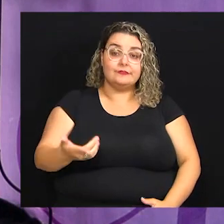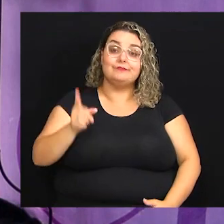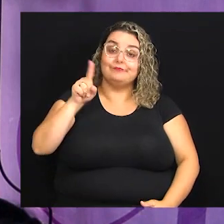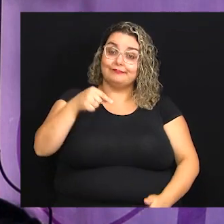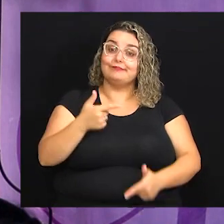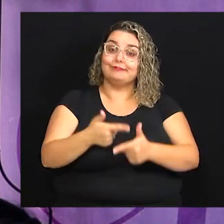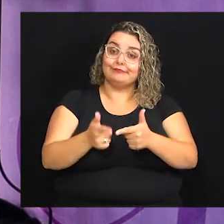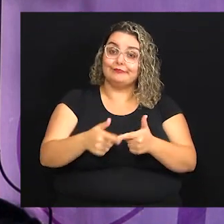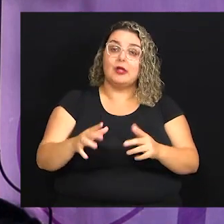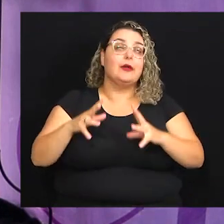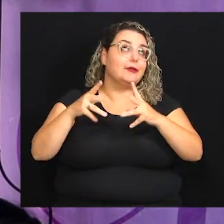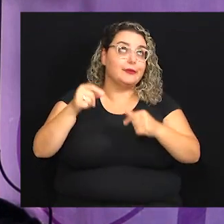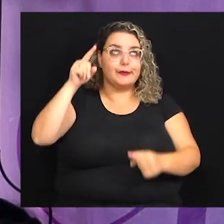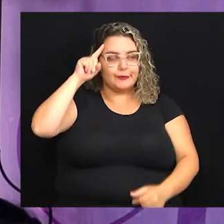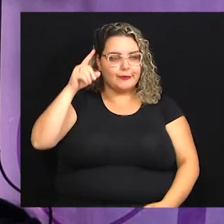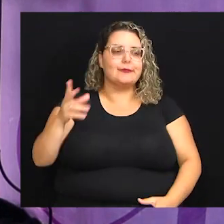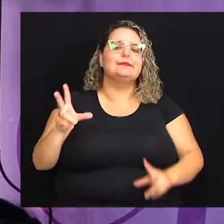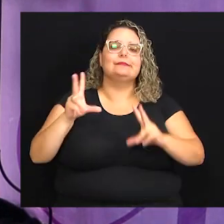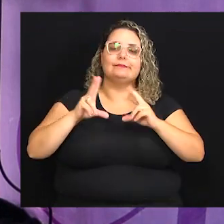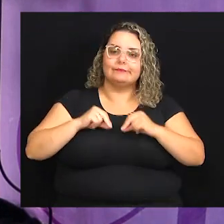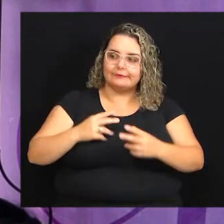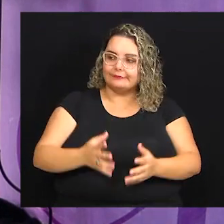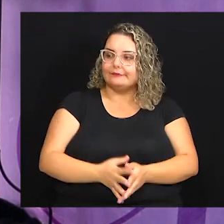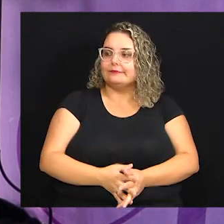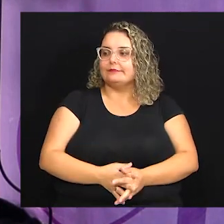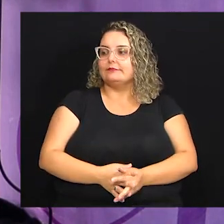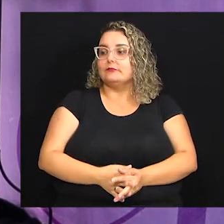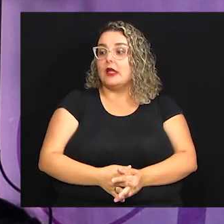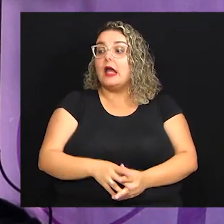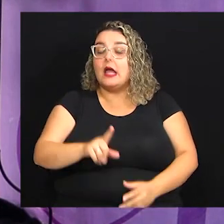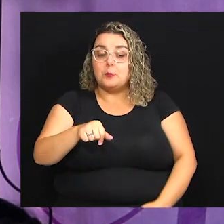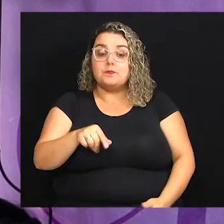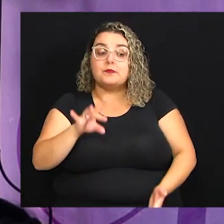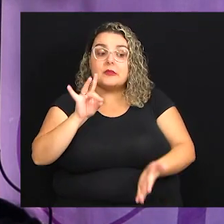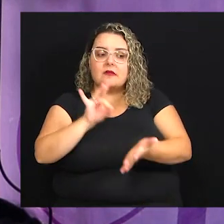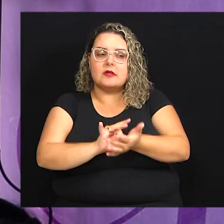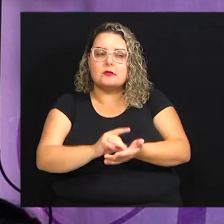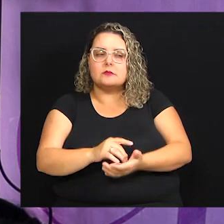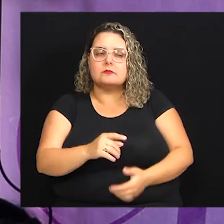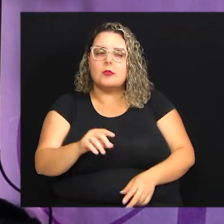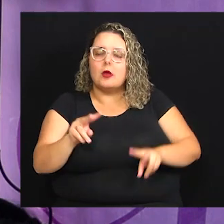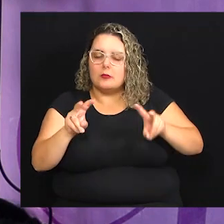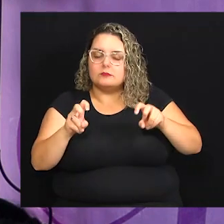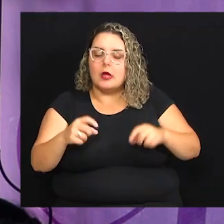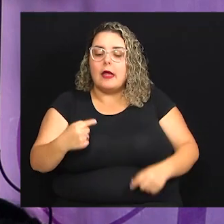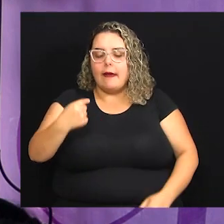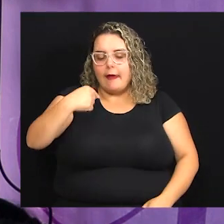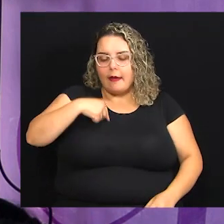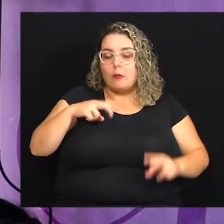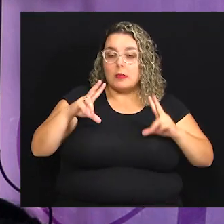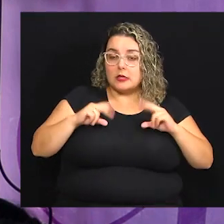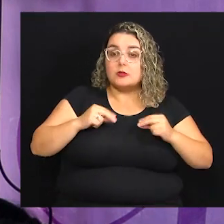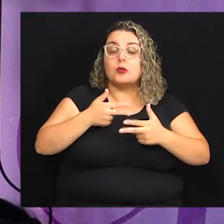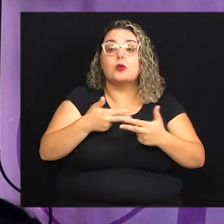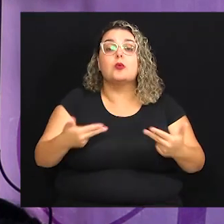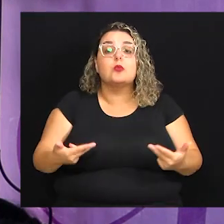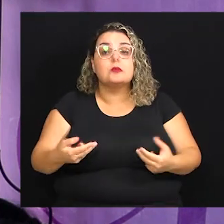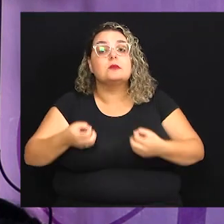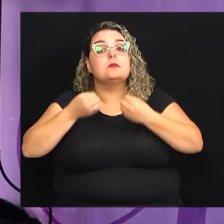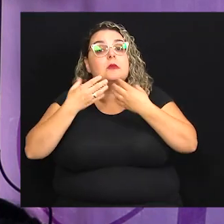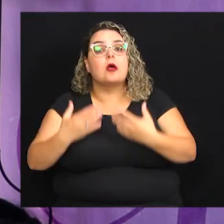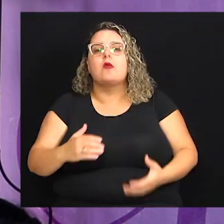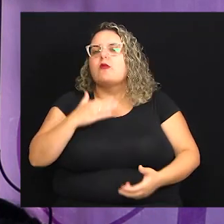dia, né? Esse aqui é o problema. Todo dia a gente vai merecer. Na verdade, o eu mereço seriam coisas que te fazem bem.